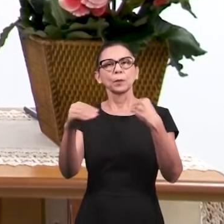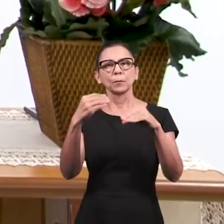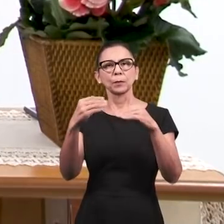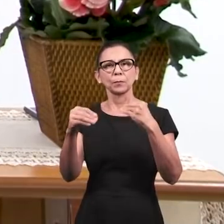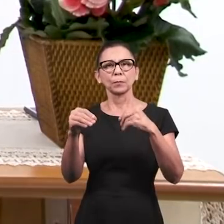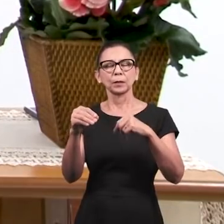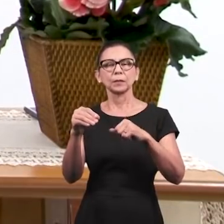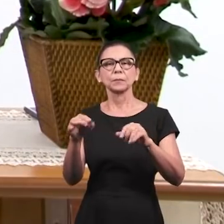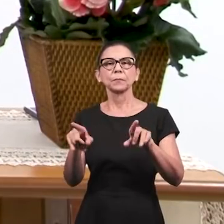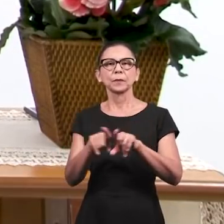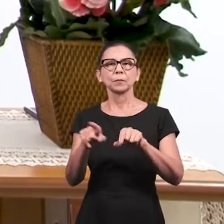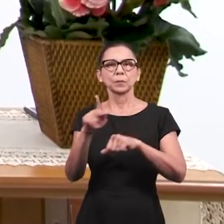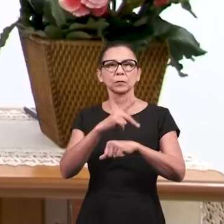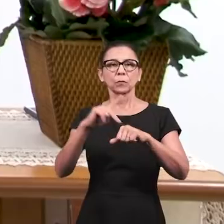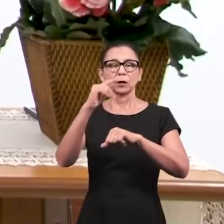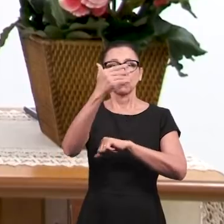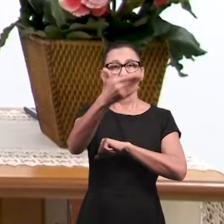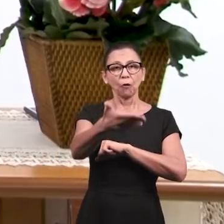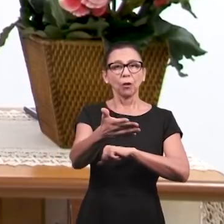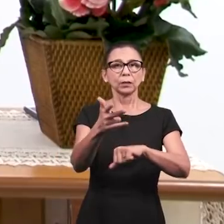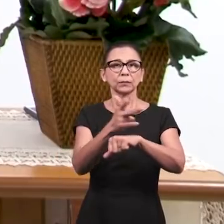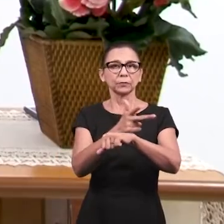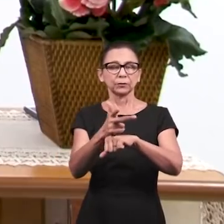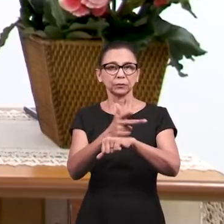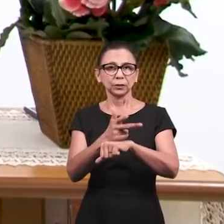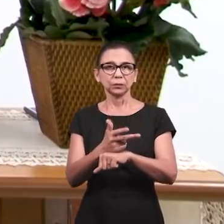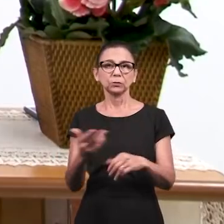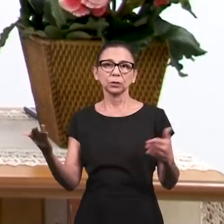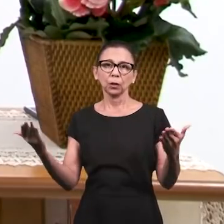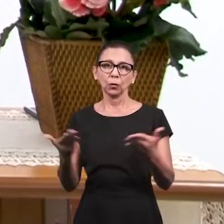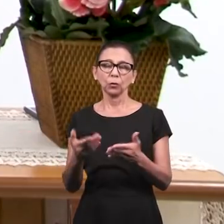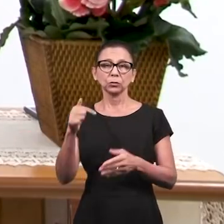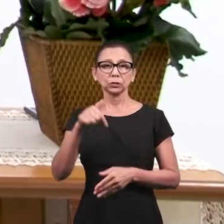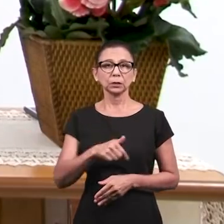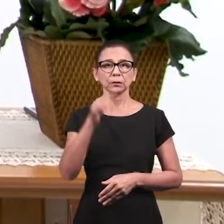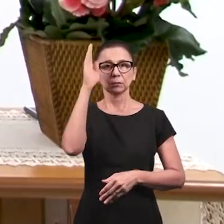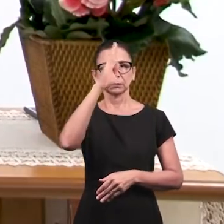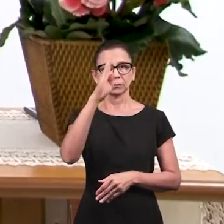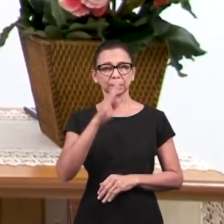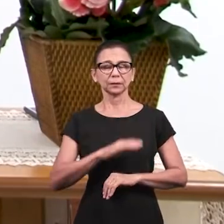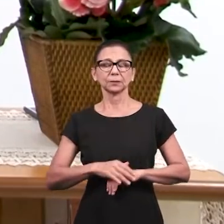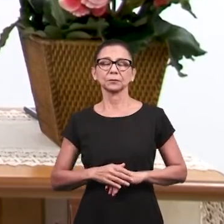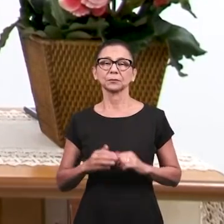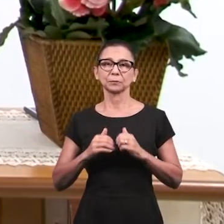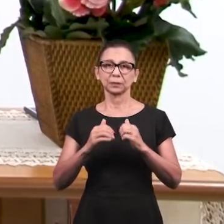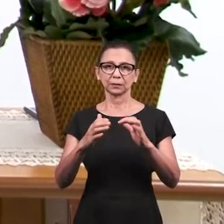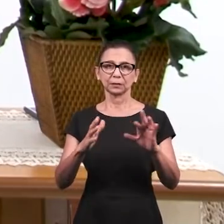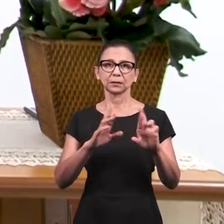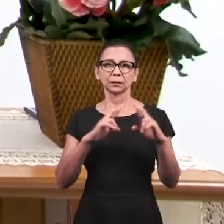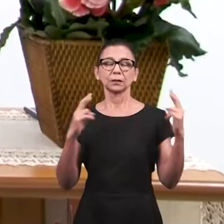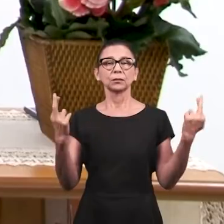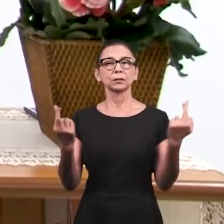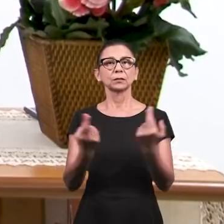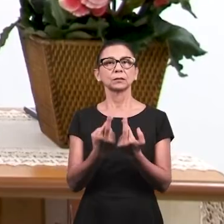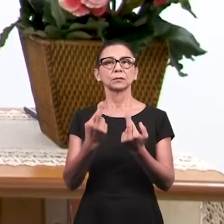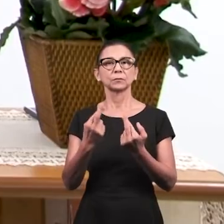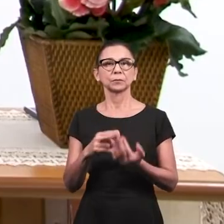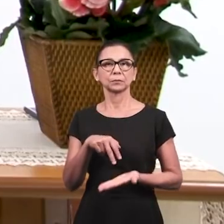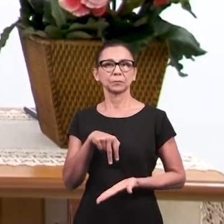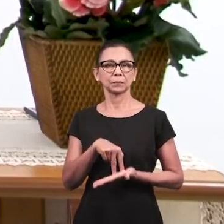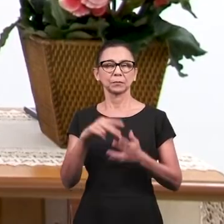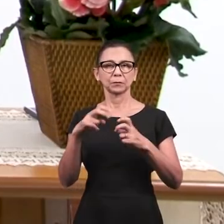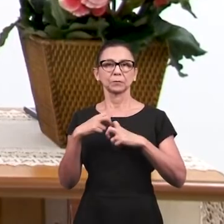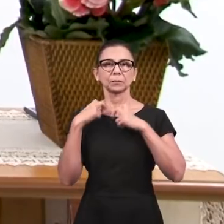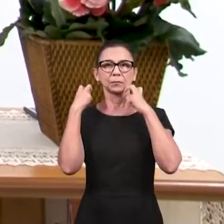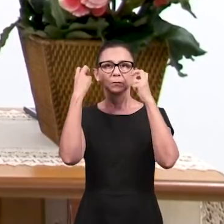exterior. E agora às 15 horas a nossa participação são com as igrejas aqui do Brasil. Então vamos iniciar a nossa reunião, vamos estar de